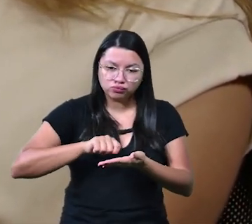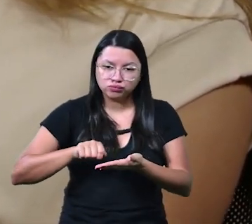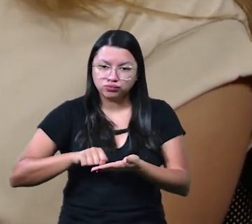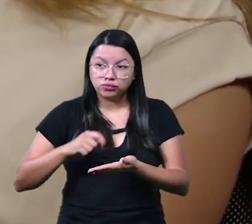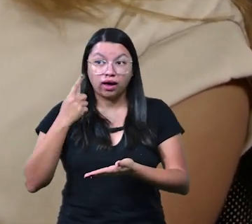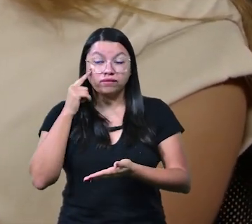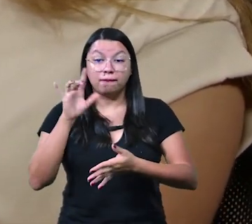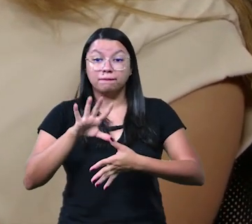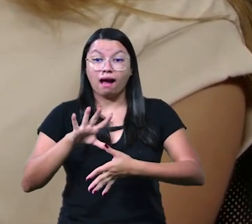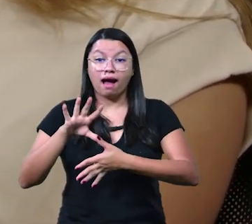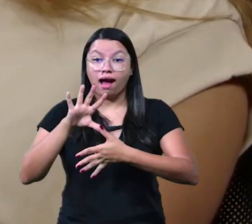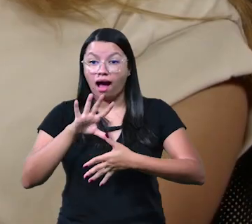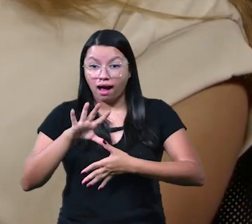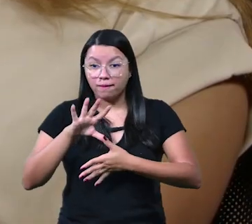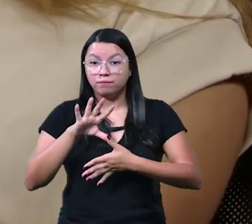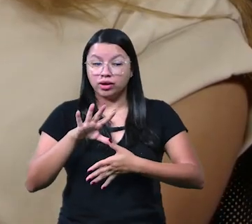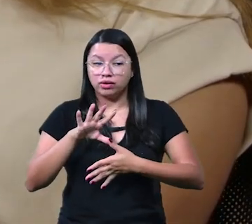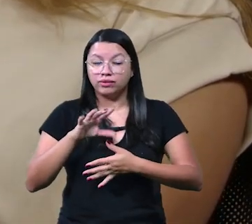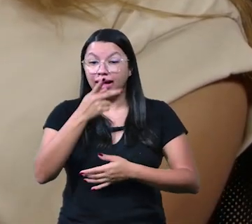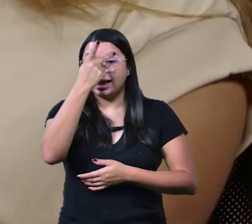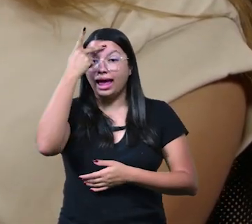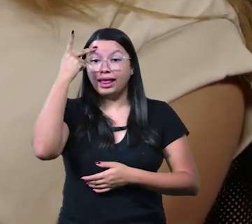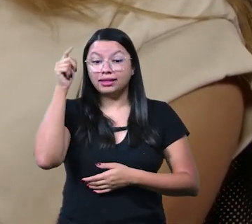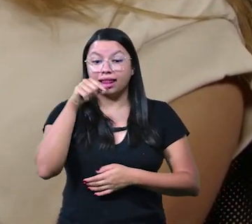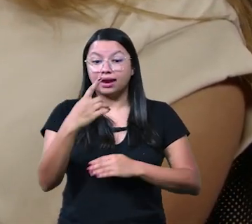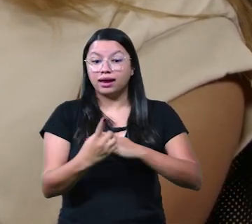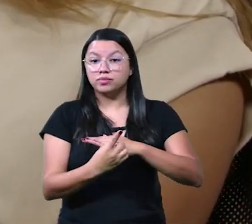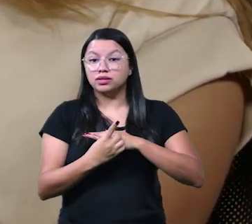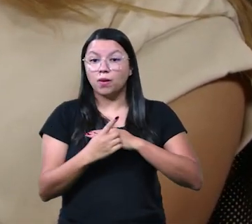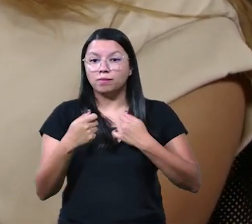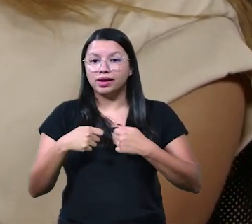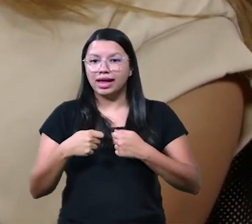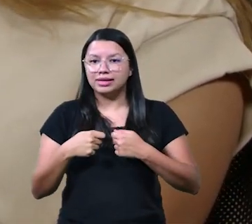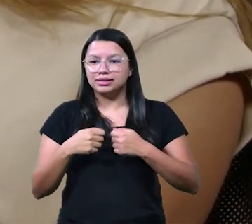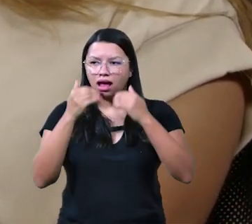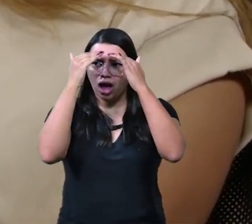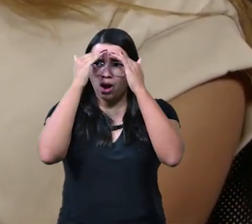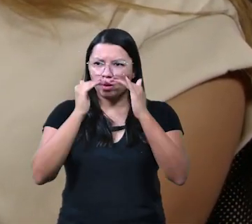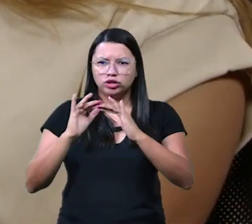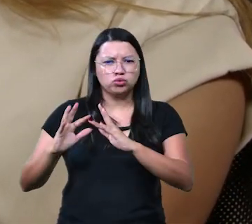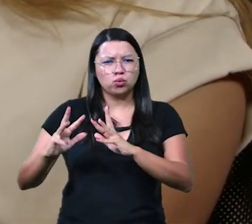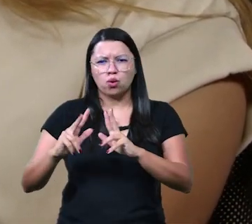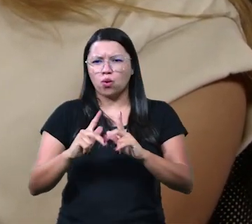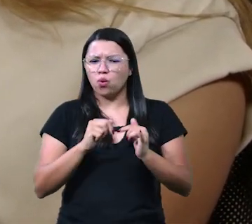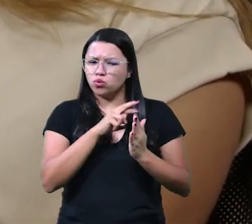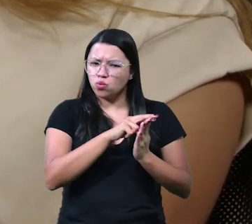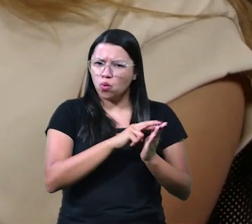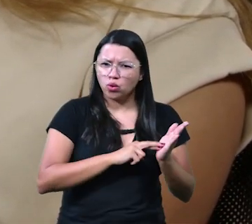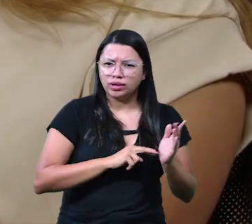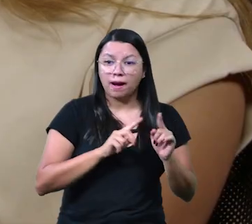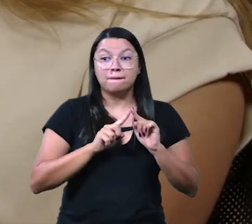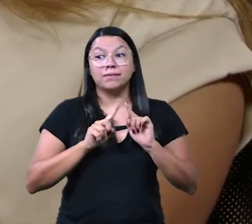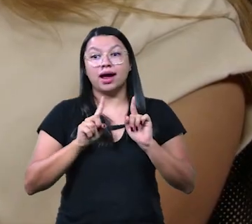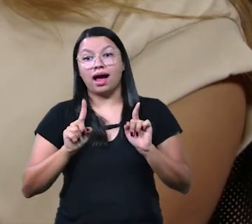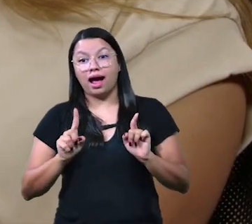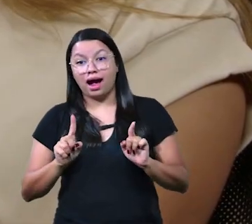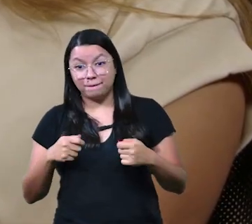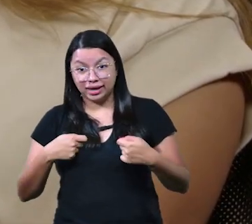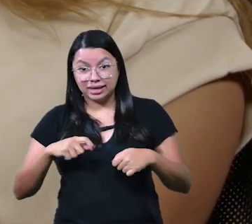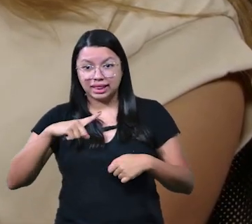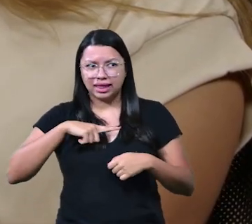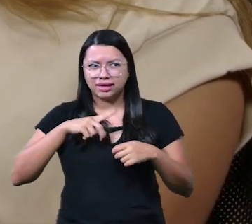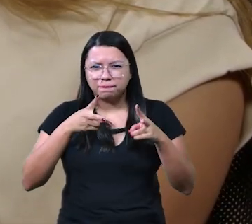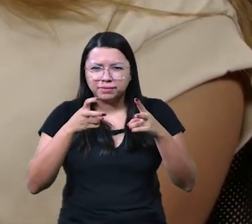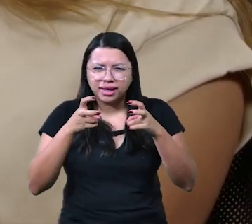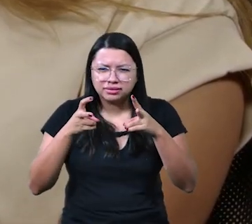de ocupação. Então, assim, quem está na recepção precisa seguir todo um script, um roteirinho, mas ele também precisa ter esse feeling para